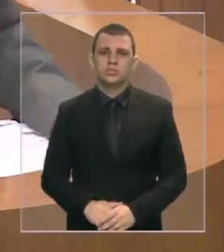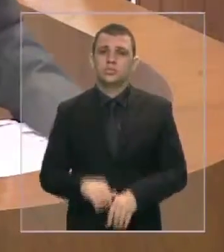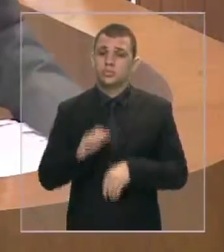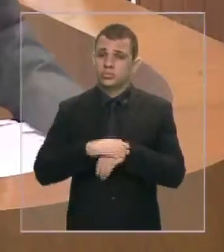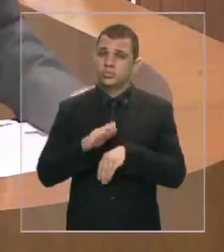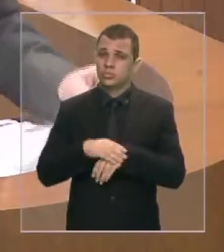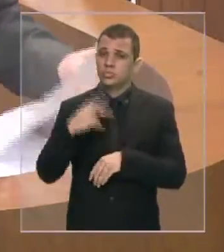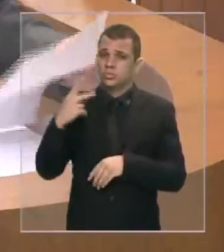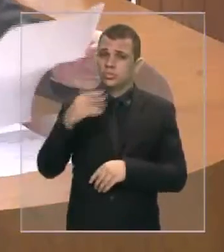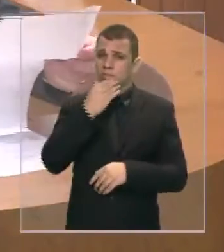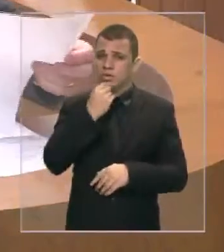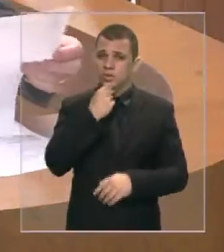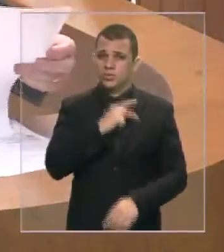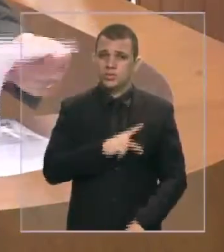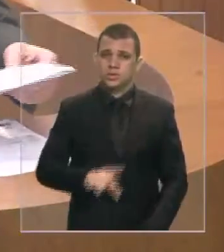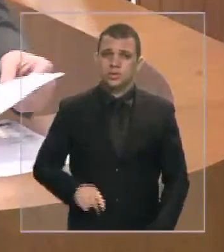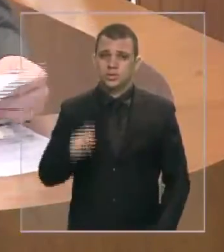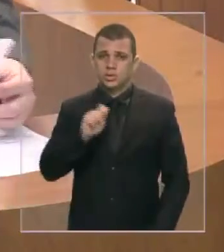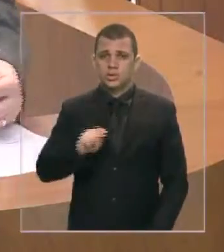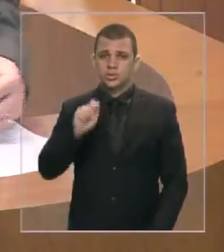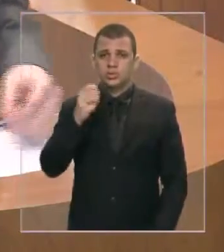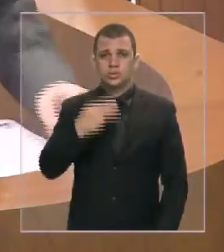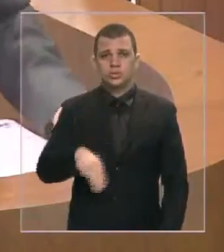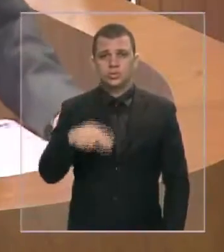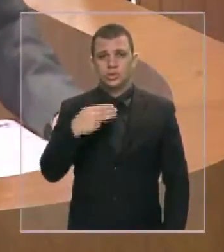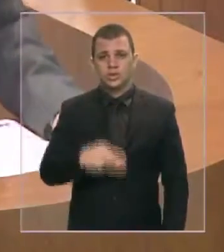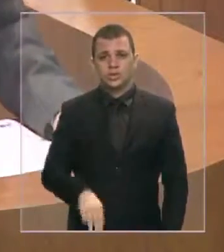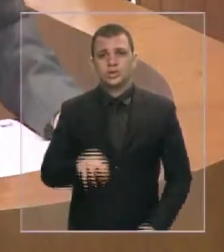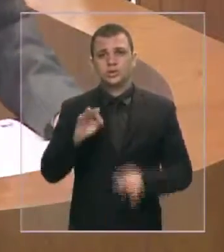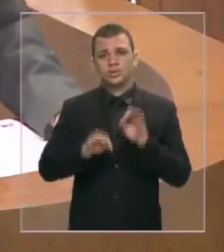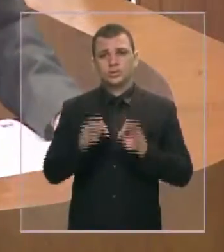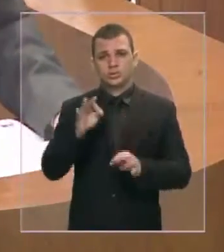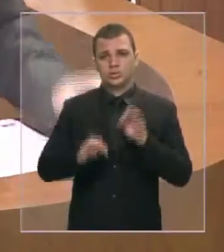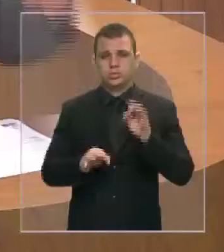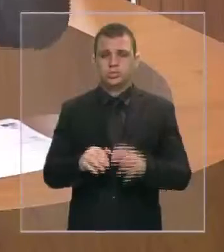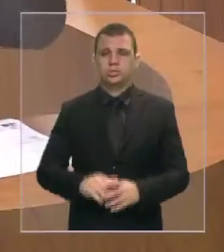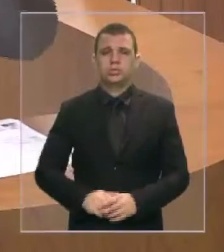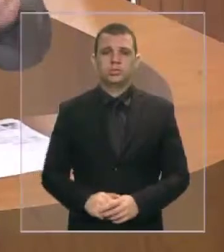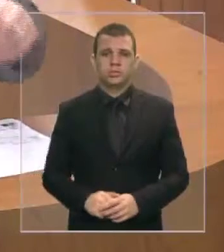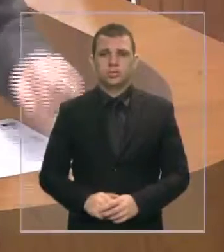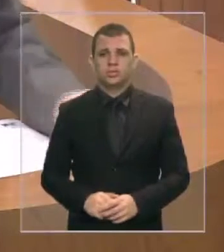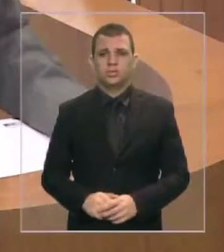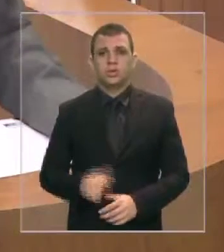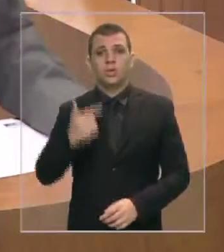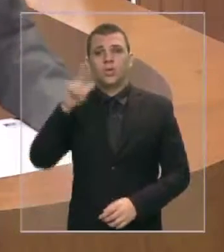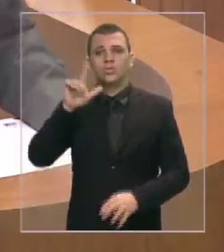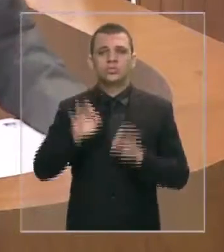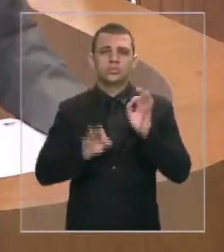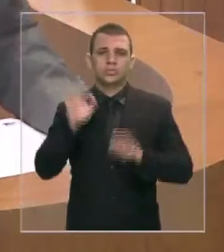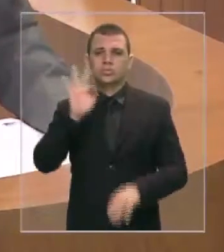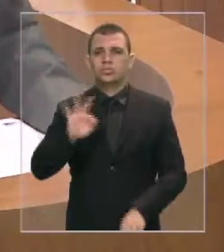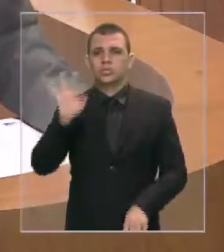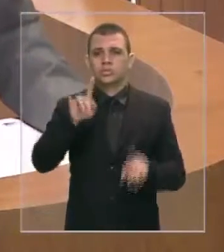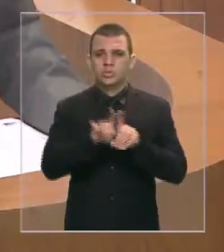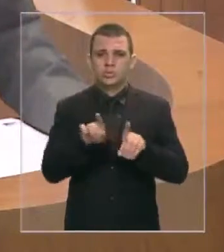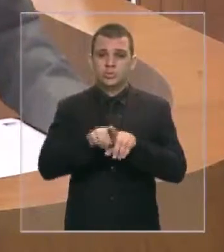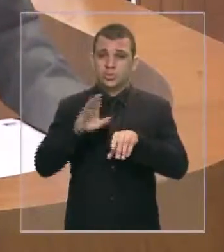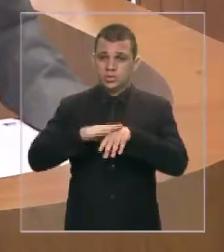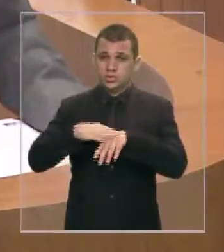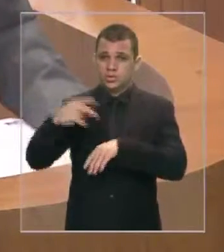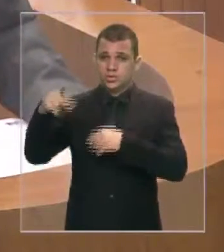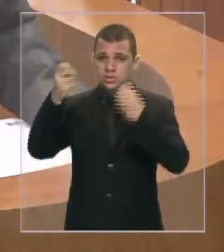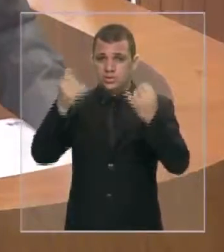Palavras do presidente da Associação Maranhense, Associação dos Magistrados do Maranhão. Outro juiz federal, palavras dele,